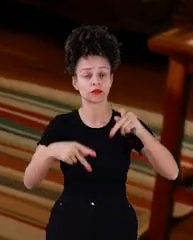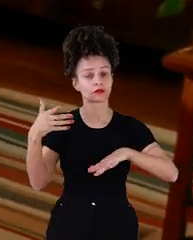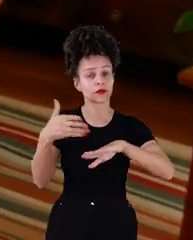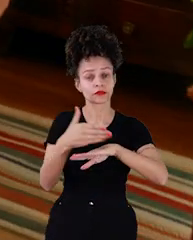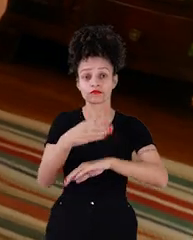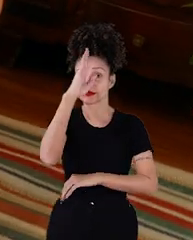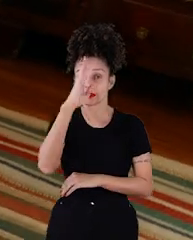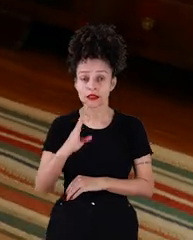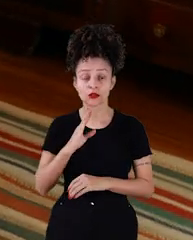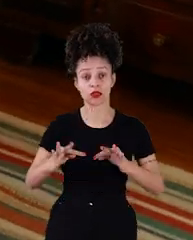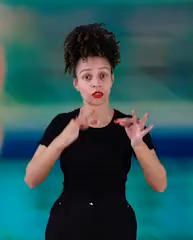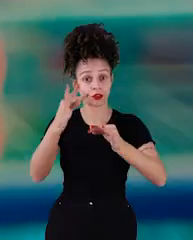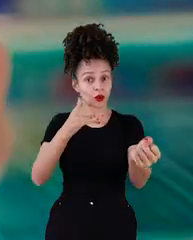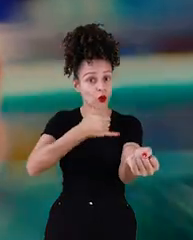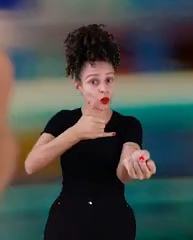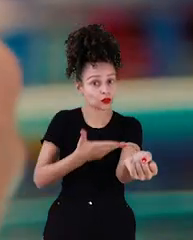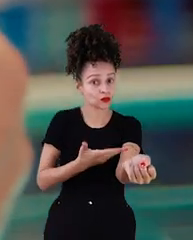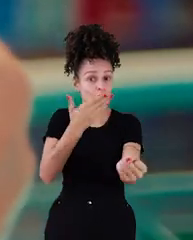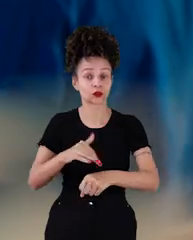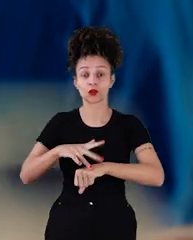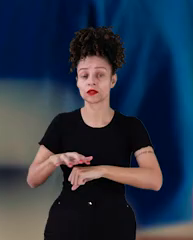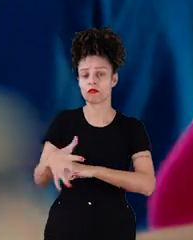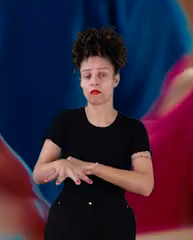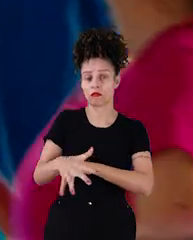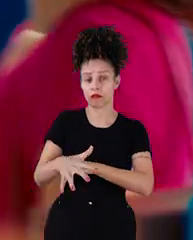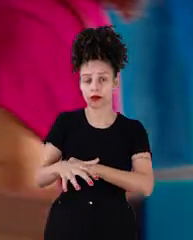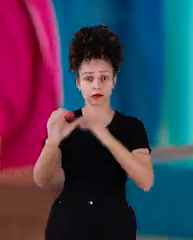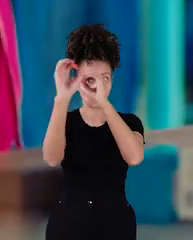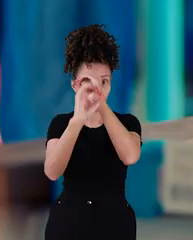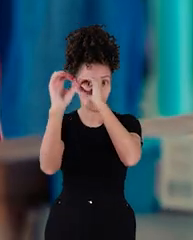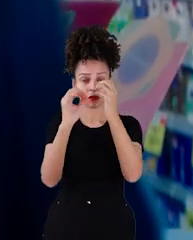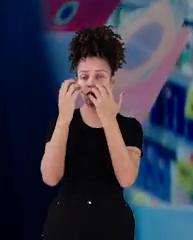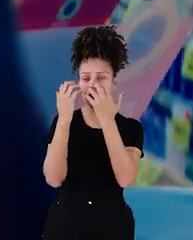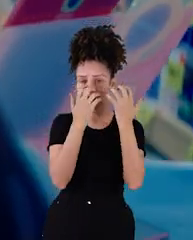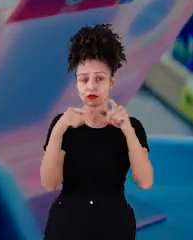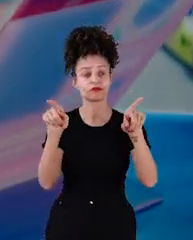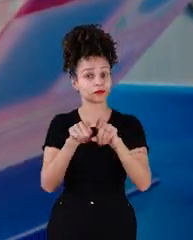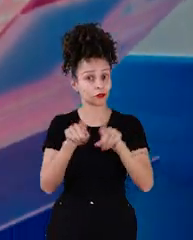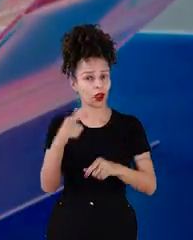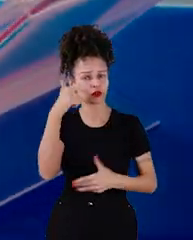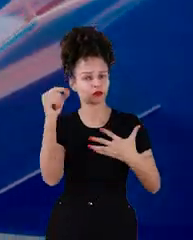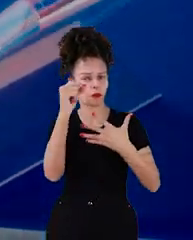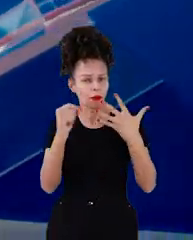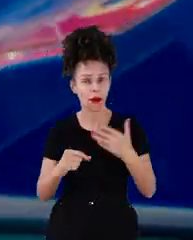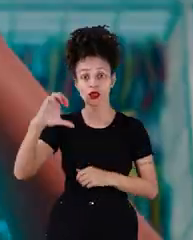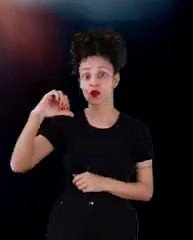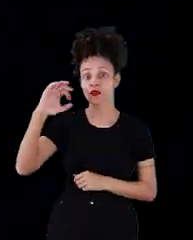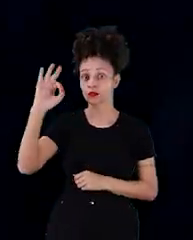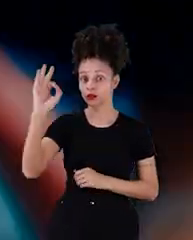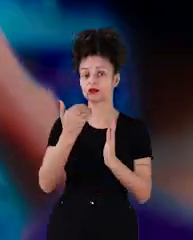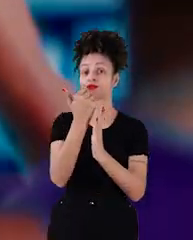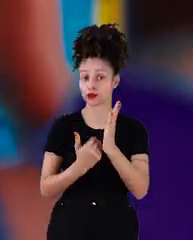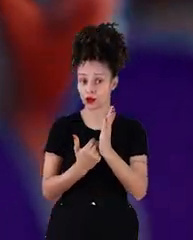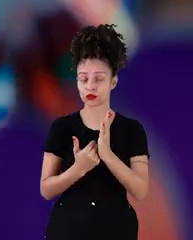toda a população tem acesso gratuito ao tratamento de colesterol alto, doença de Parkinson, glaucoma e rinite. Tem também outros itens com